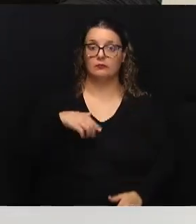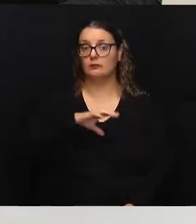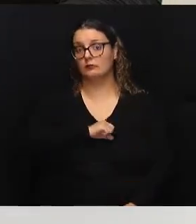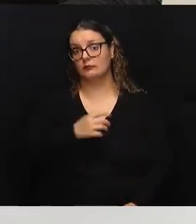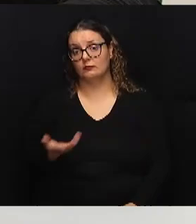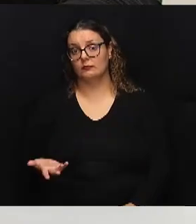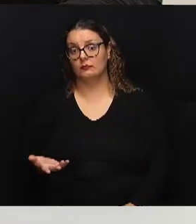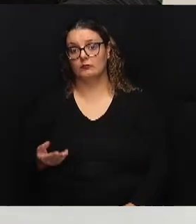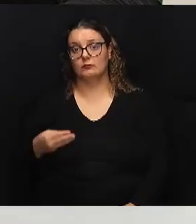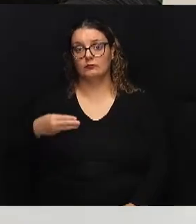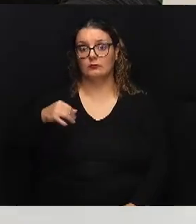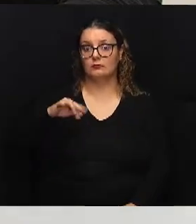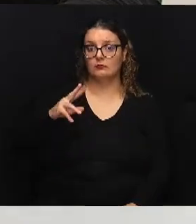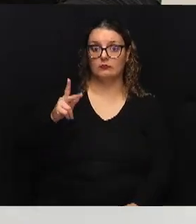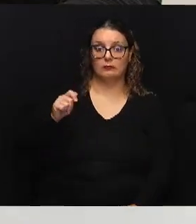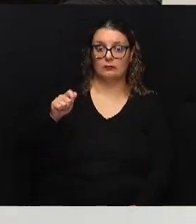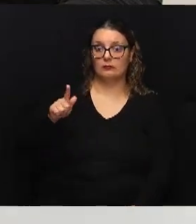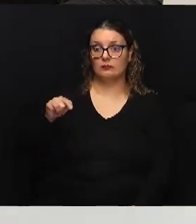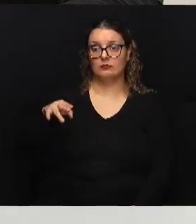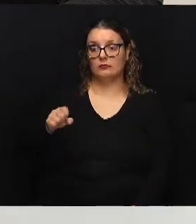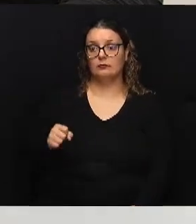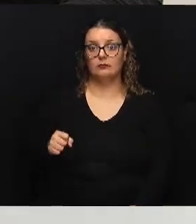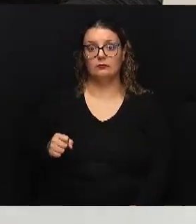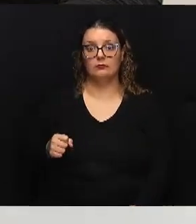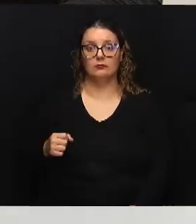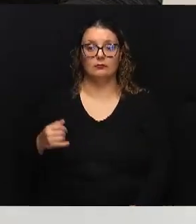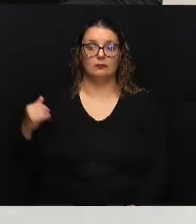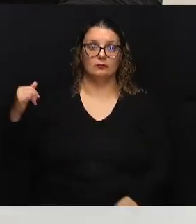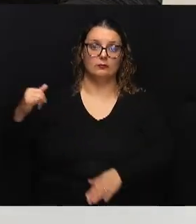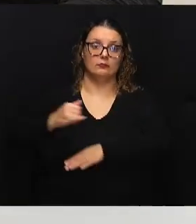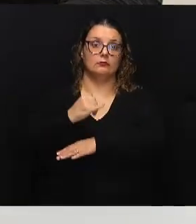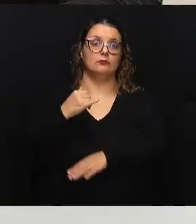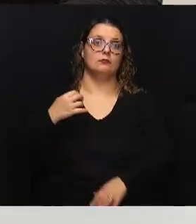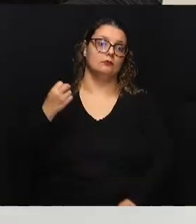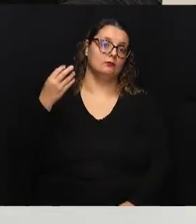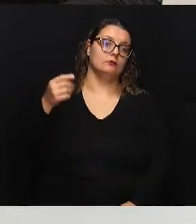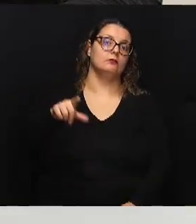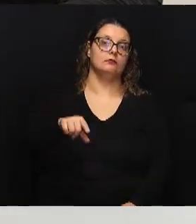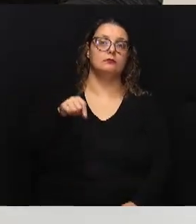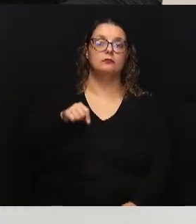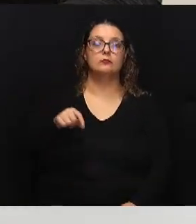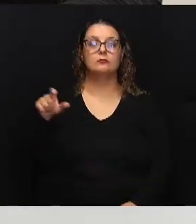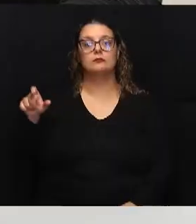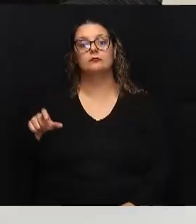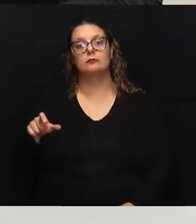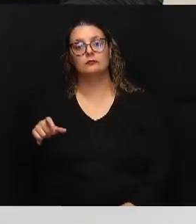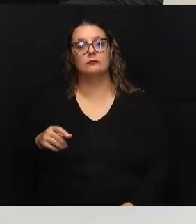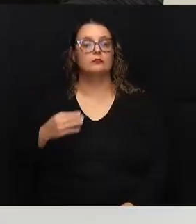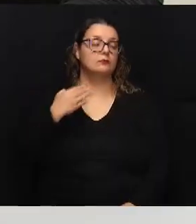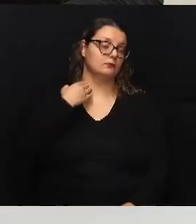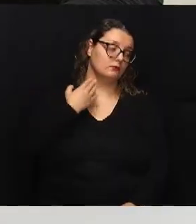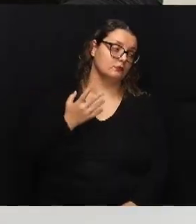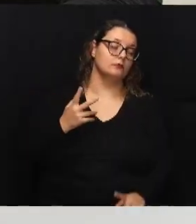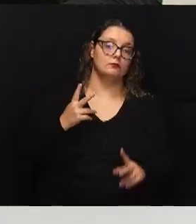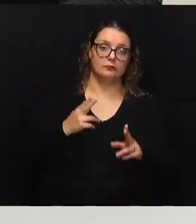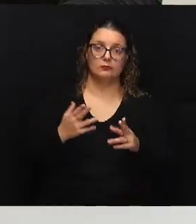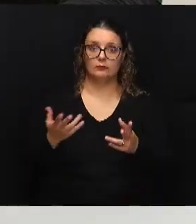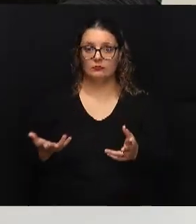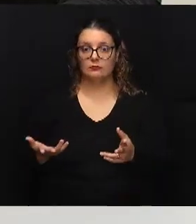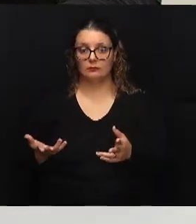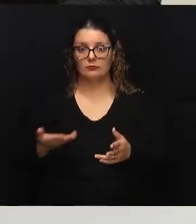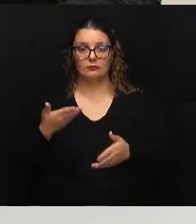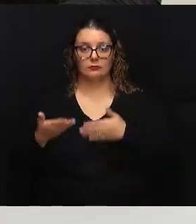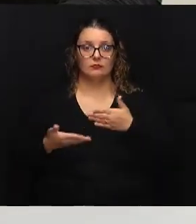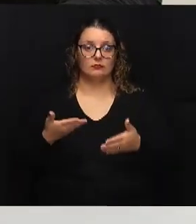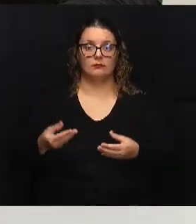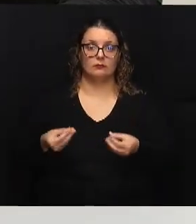usar milhagens de passagem aérea. Então eu escolhi um cartão e um banco de acordo com esse serviço que eles